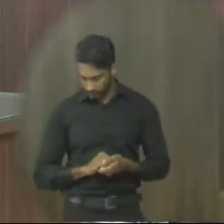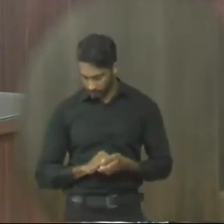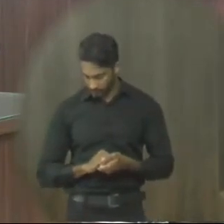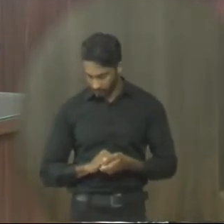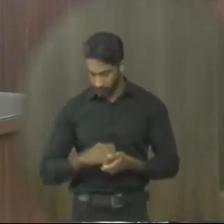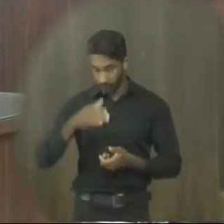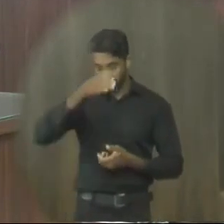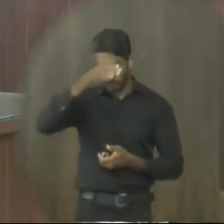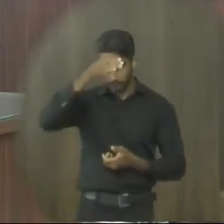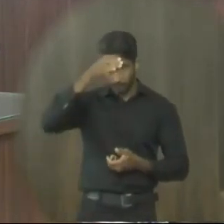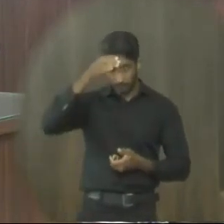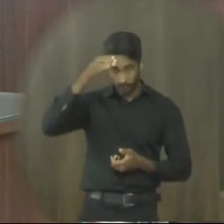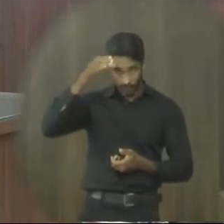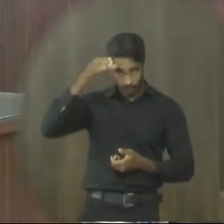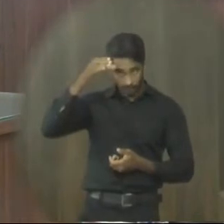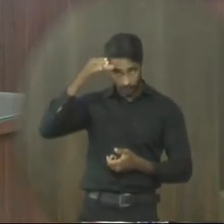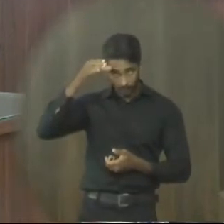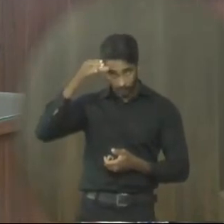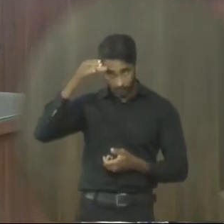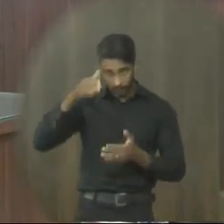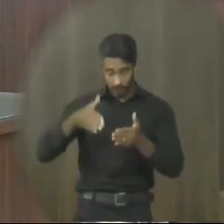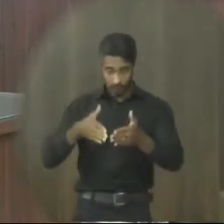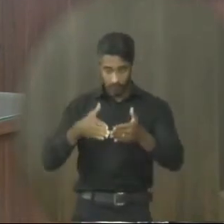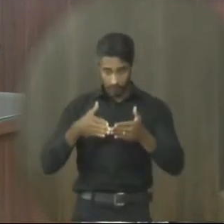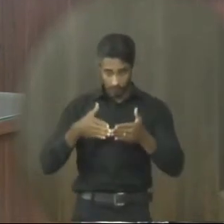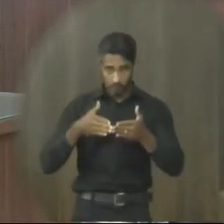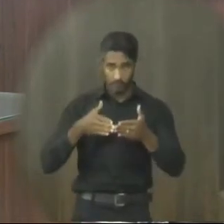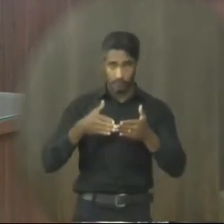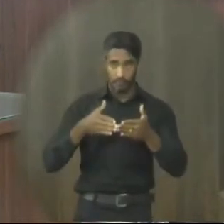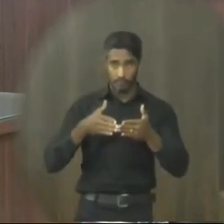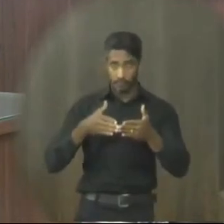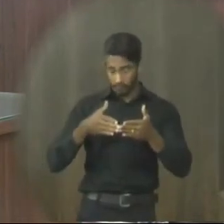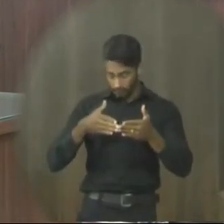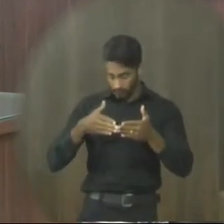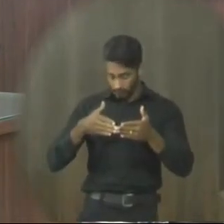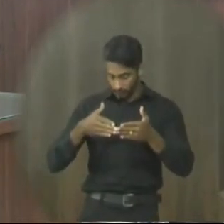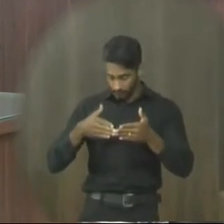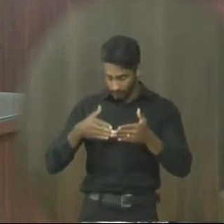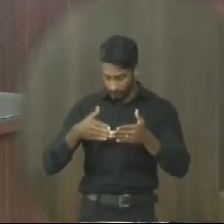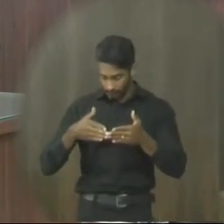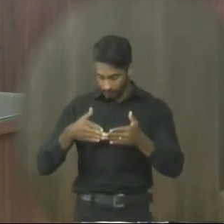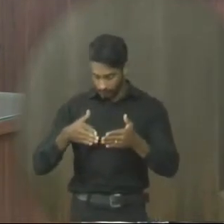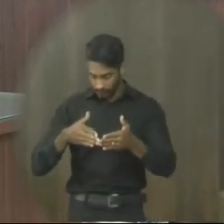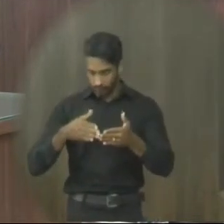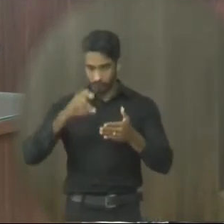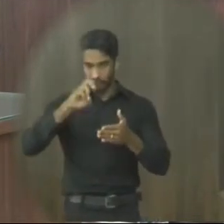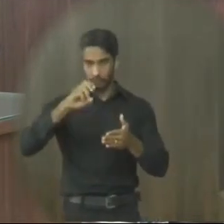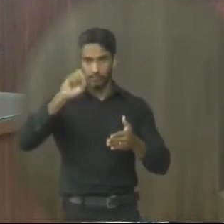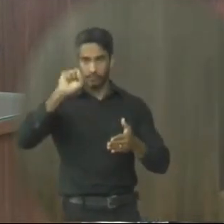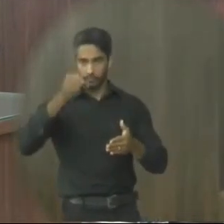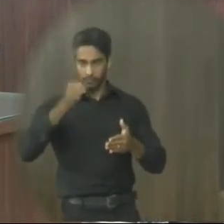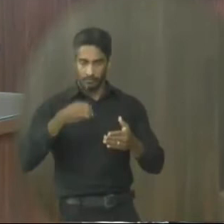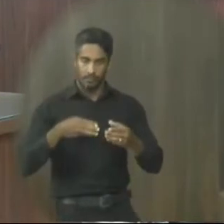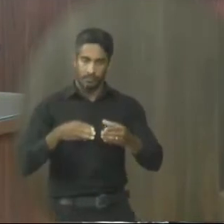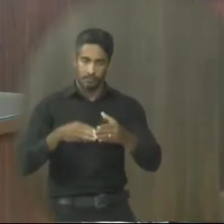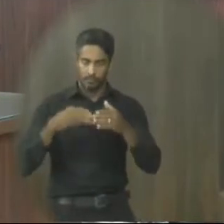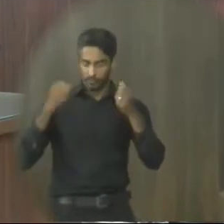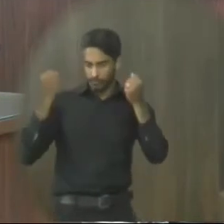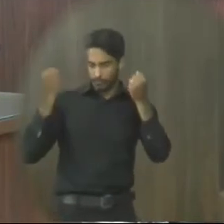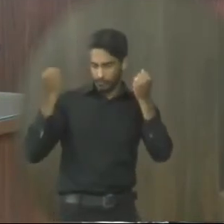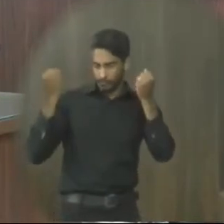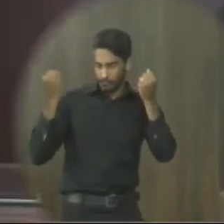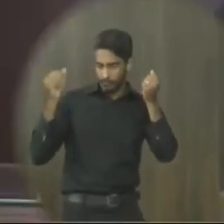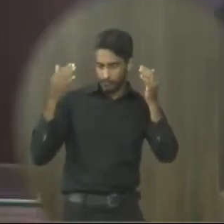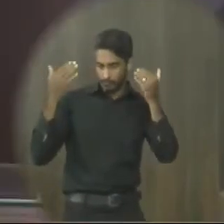Câmara Municipal de Janaúba, Estado de Minas Gerais. Requerimento. Moção. Requerimento 058. Moção de aplauso número